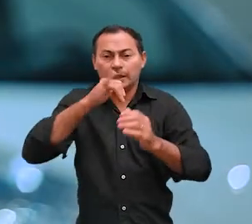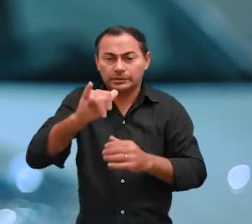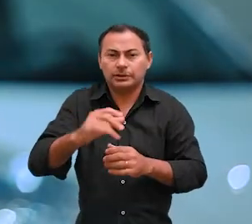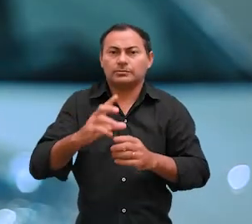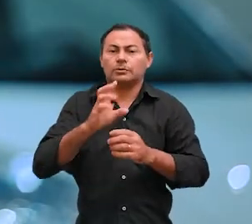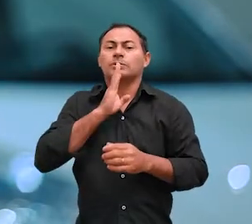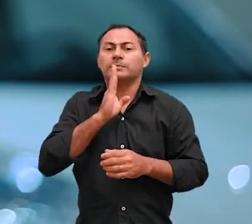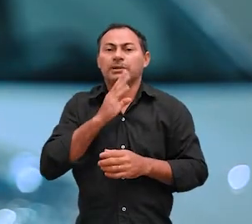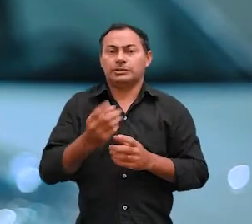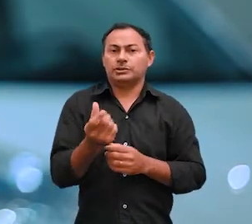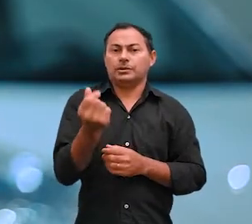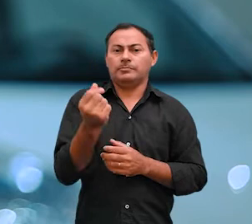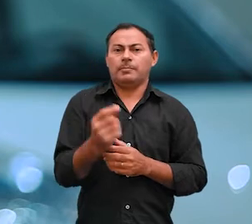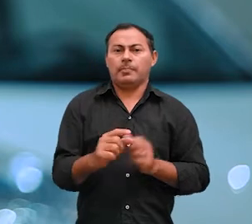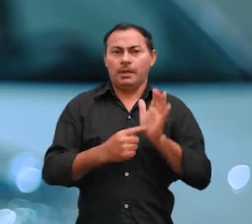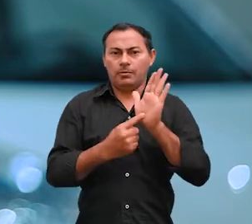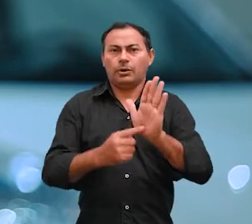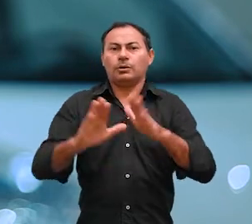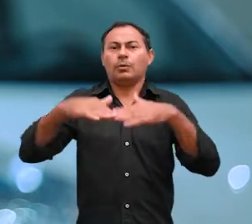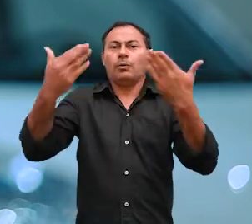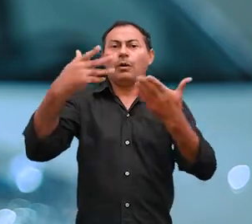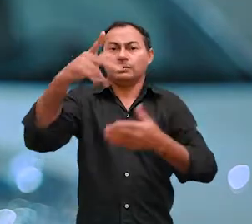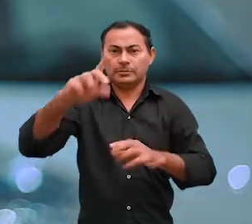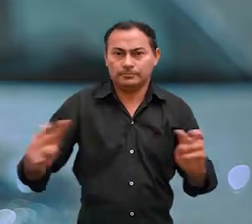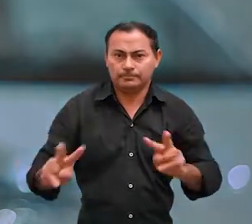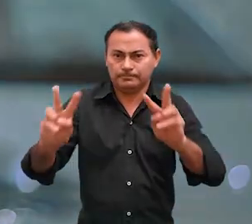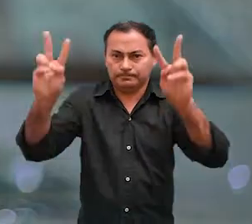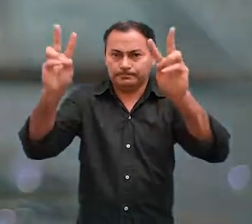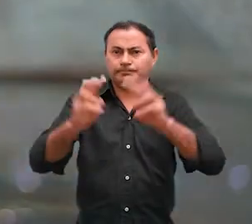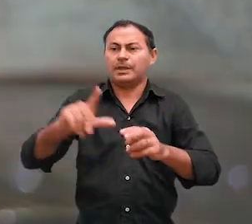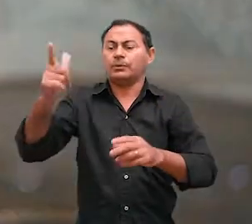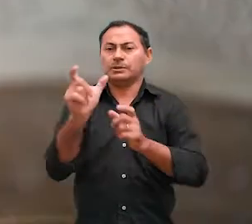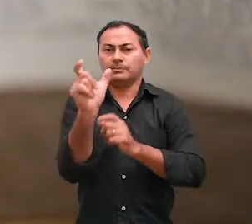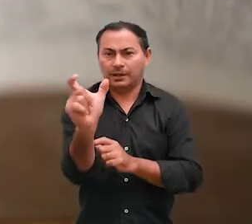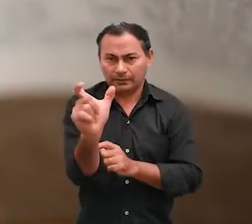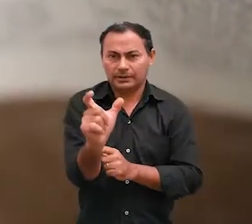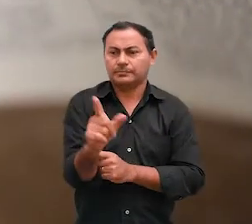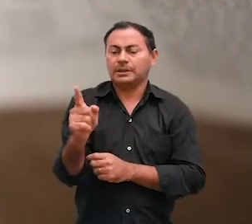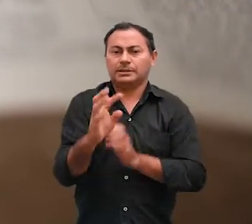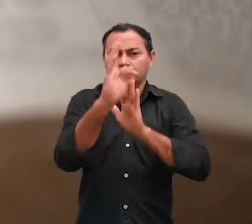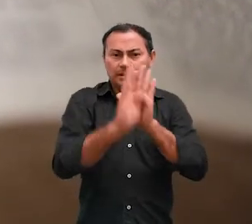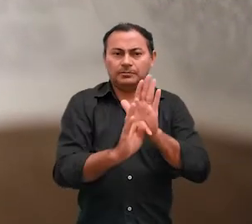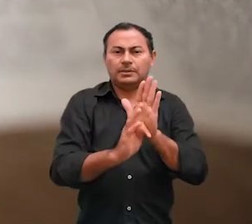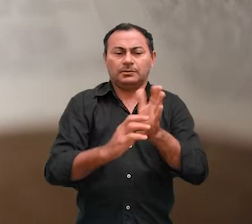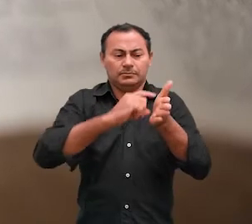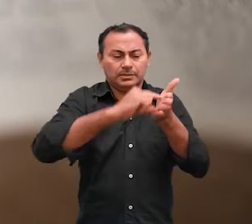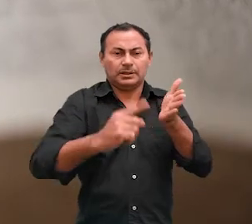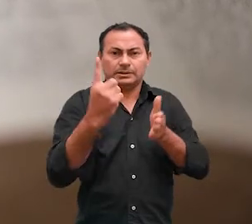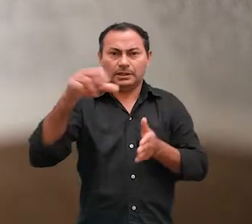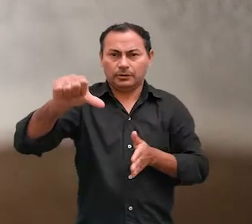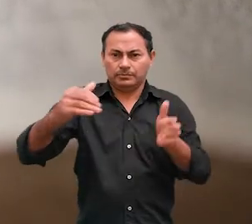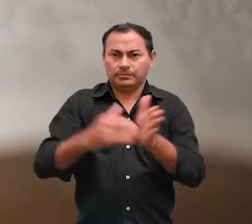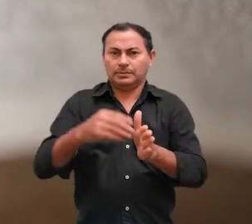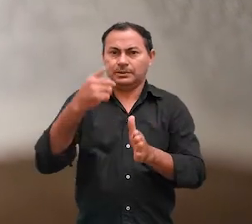e talento de dinheiro e eu mostro Quais são os seus valores em outras palavras nesta passagem dos